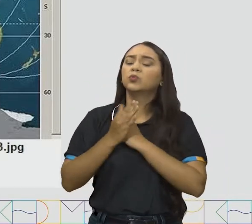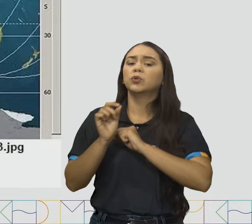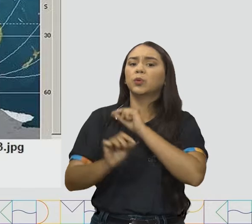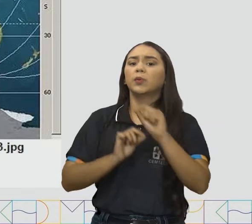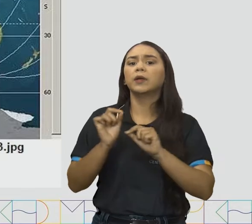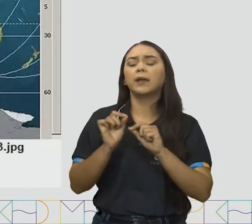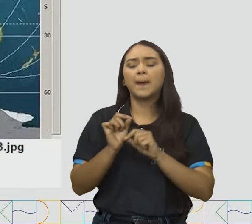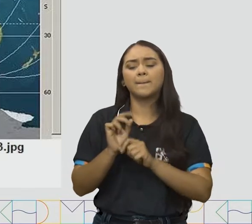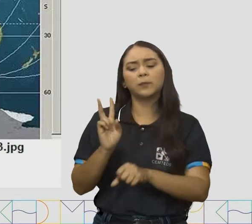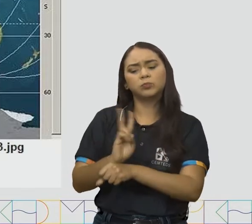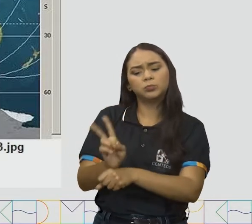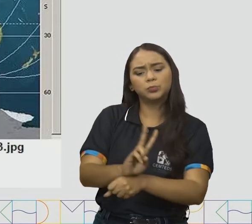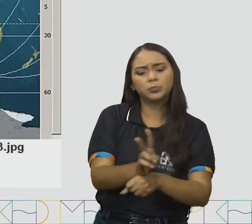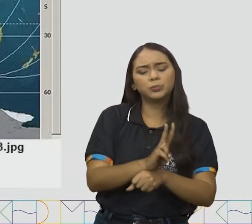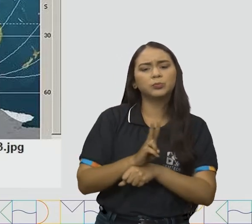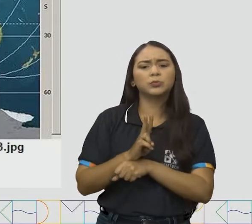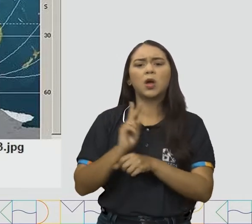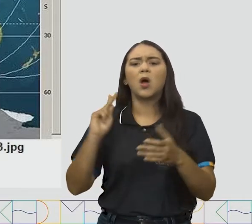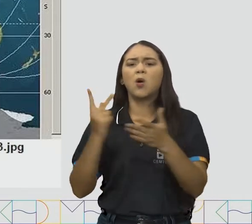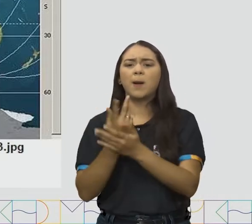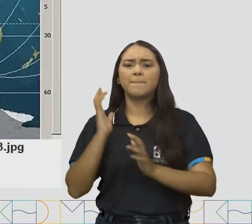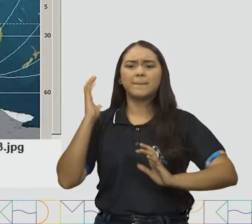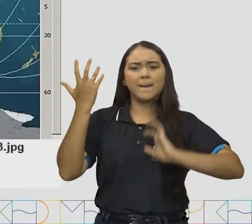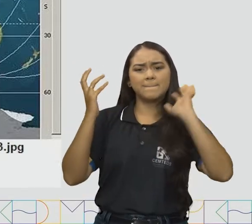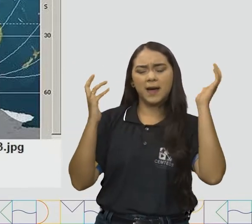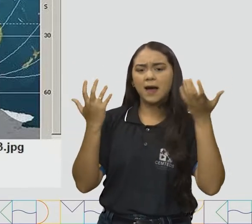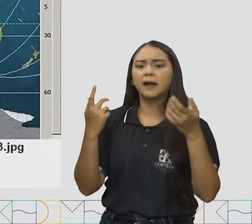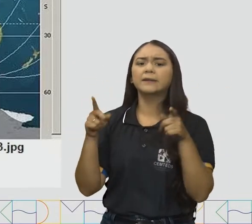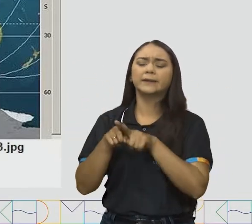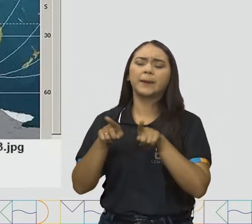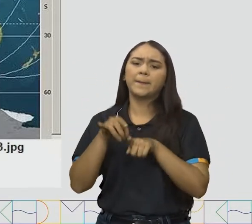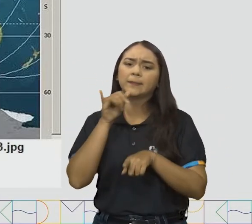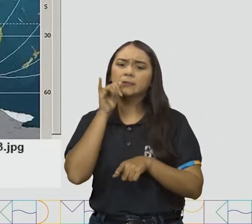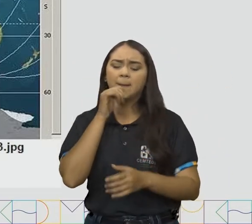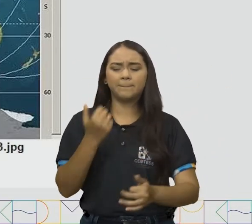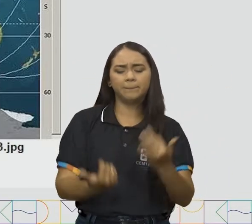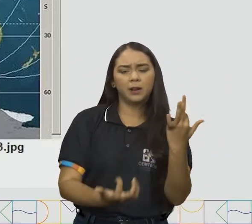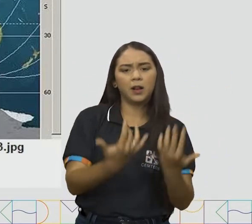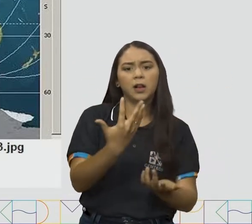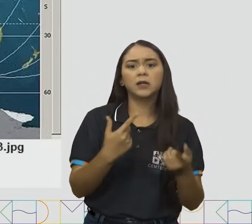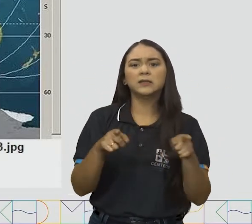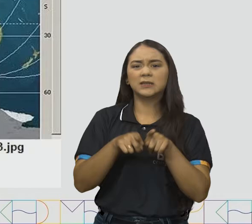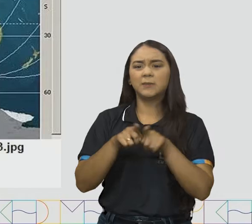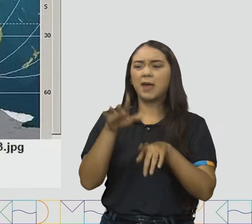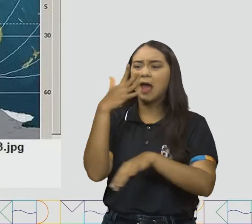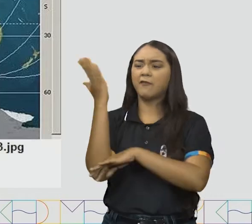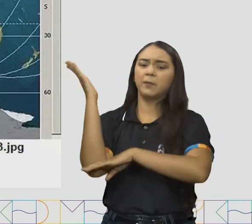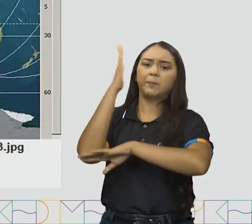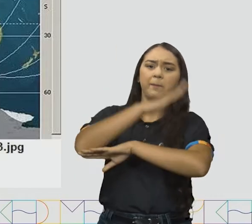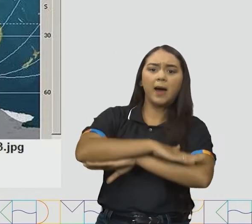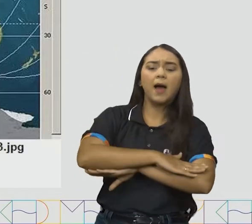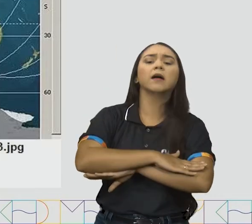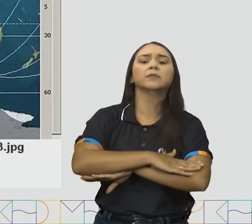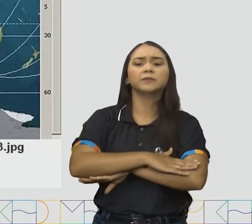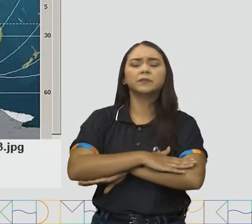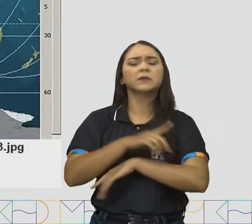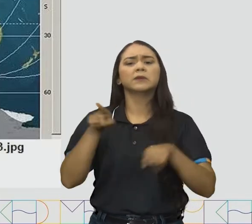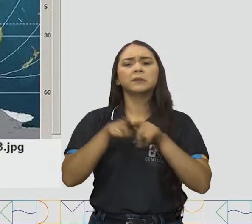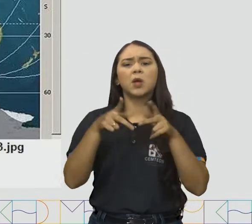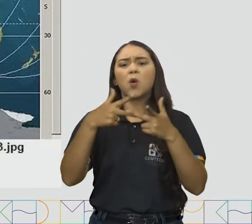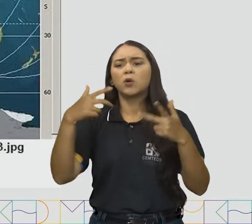e o monitoramento dos fenômenos naturais, desastres ambientais, queimadas, desmatamentos,